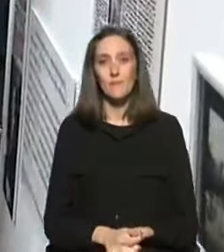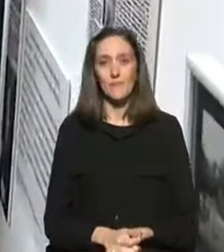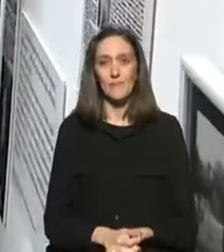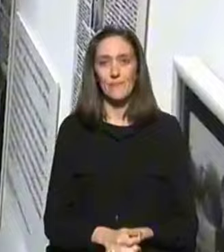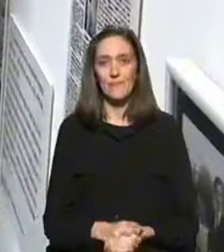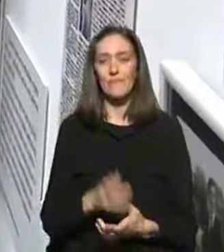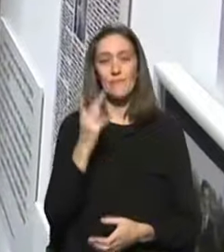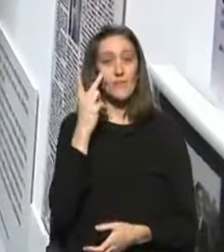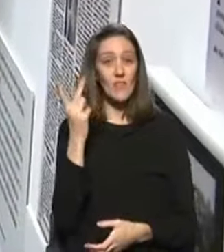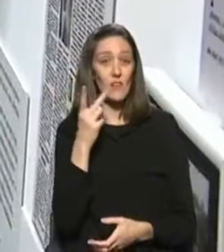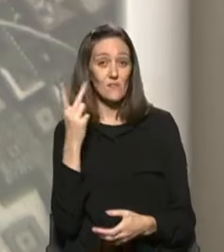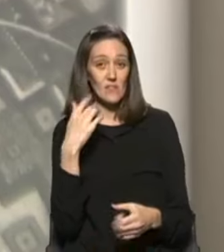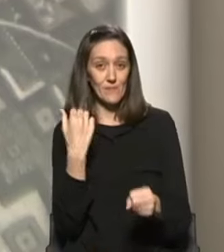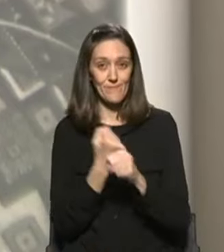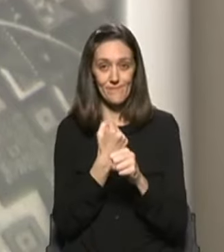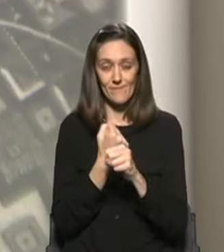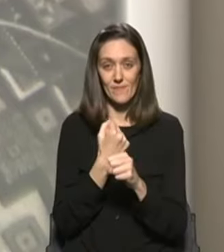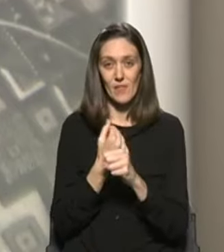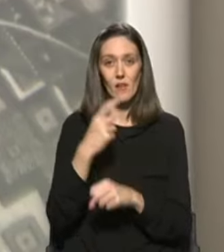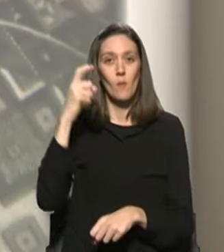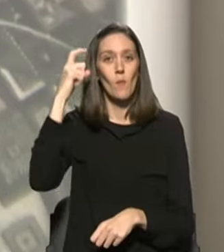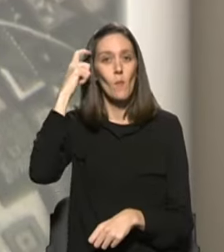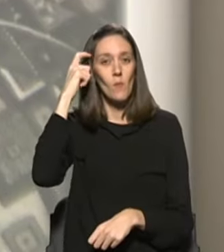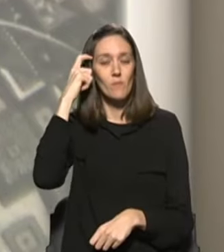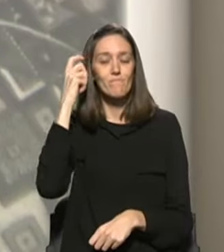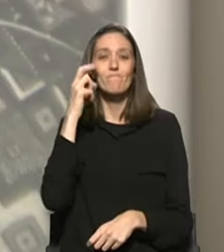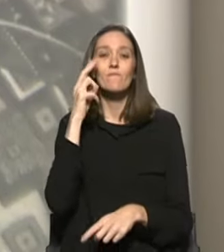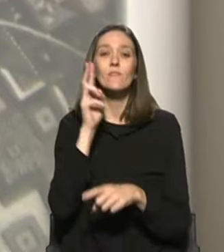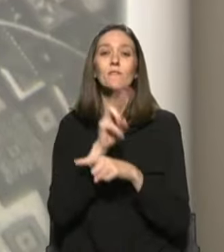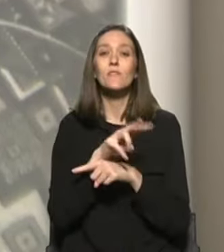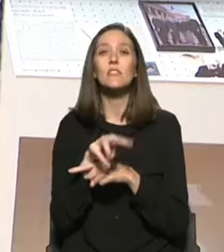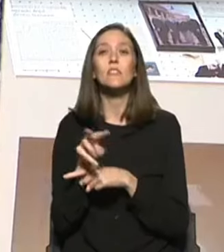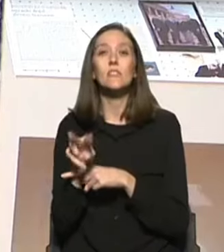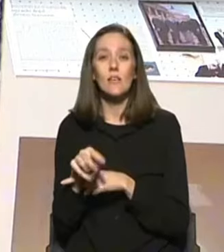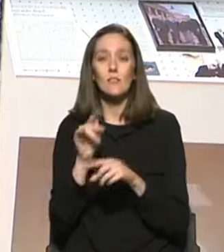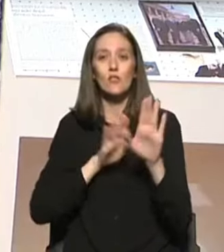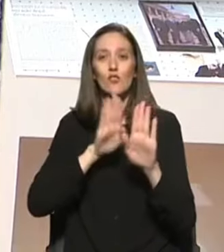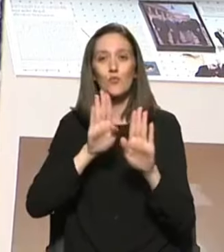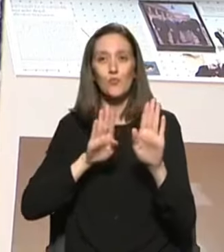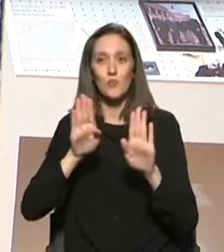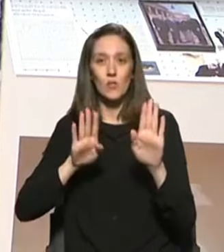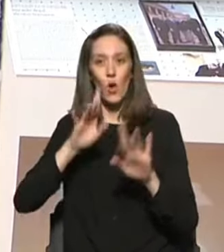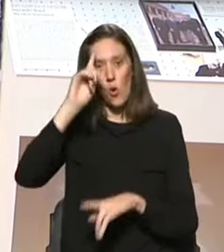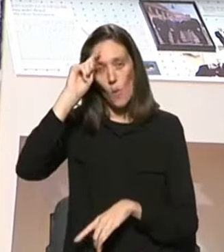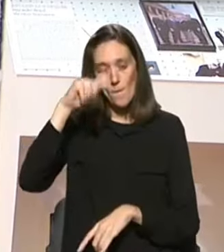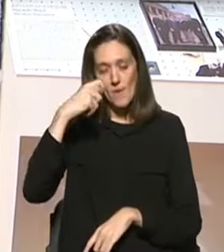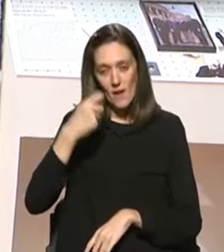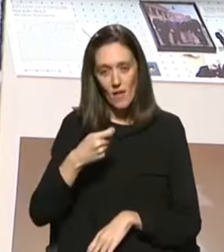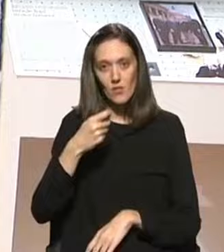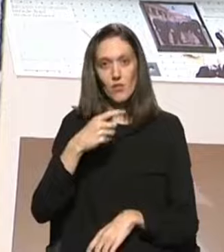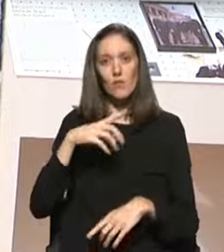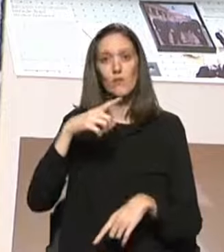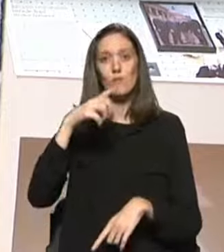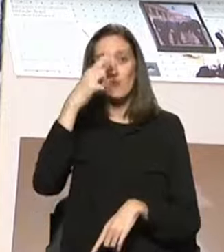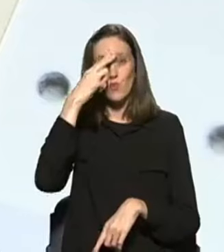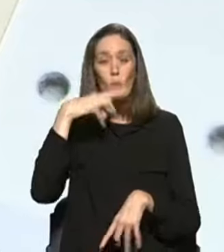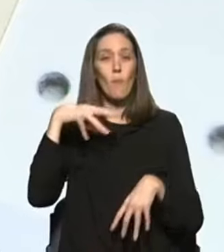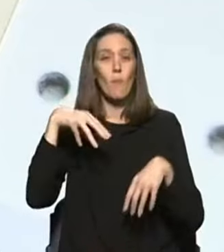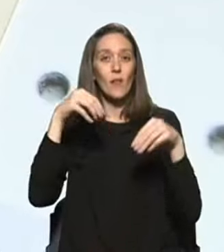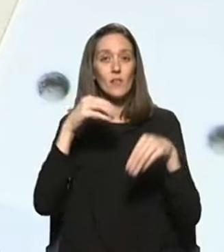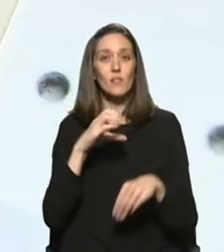A vida e obra de Mota Amaral pode ser visitada numa exposição homenagem no Palácio da